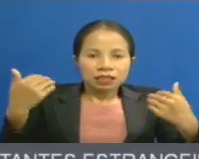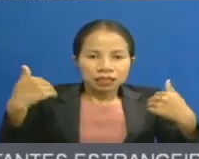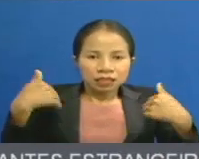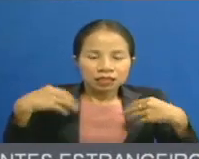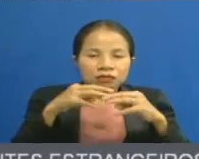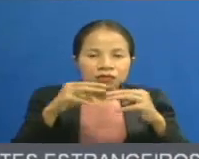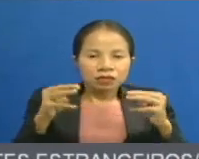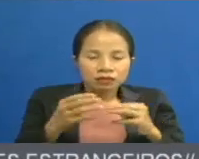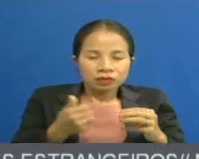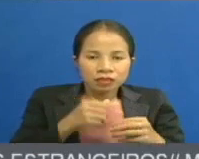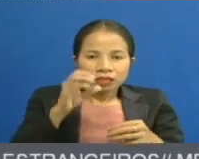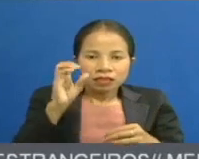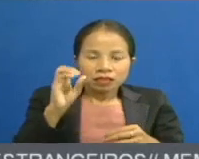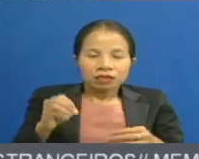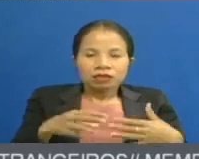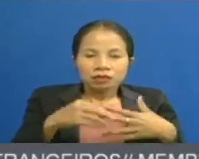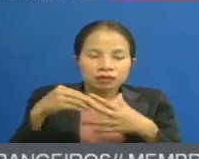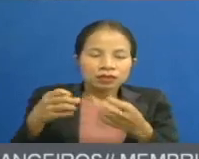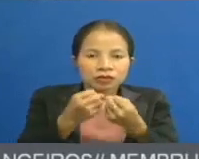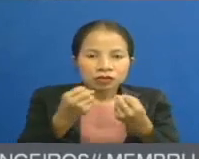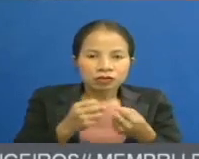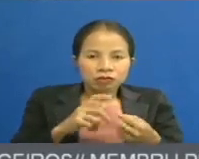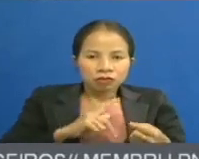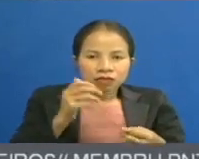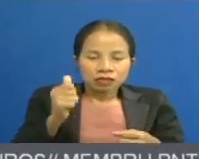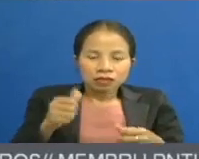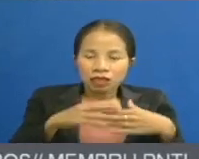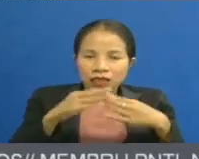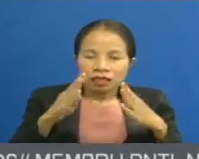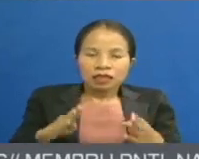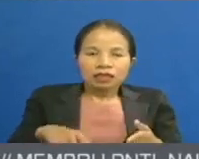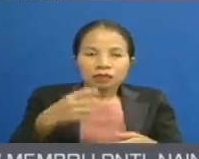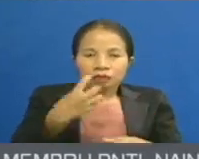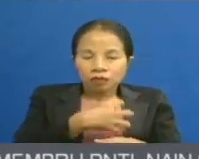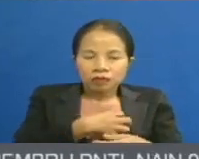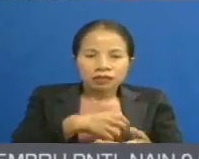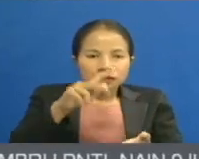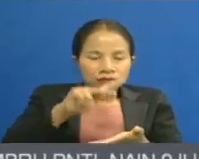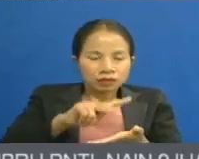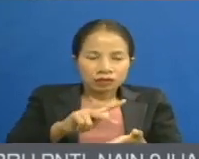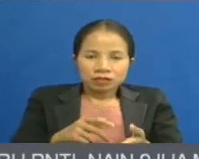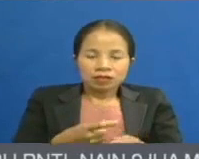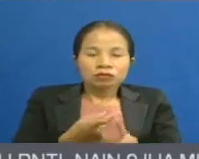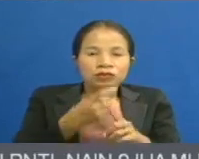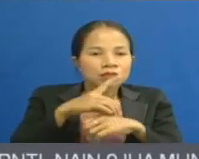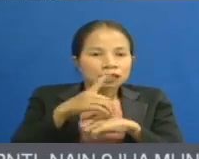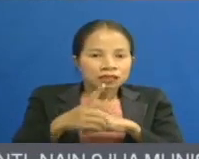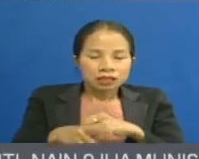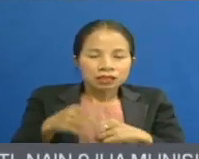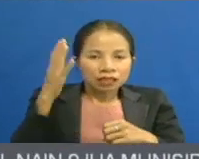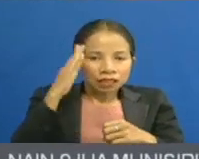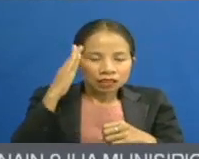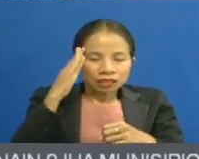município Ainaro e lili e a suco casa. E a Autoridade de Proteção Civil, lili usa direção nacional de gestão risco de desastre